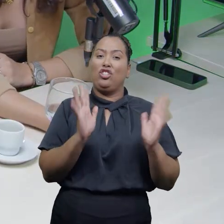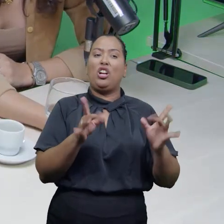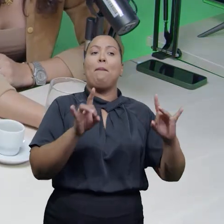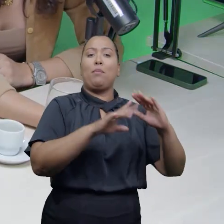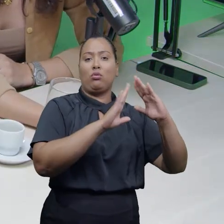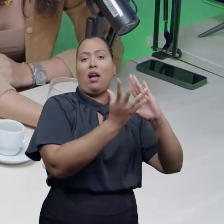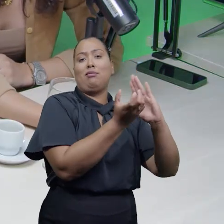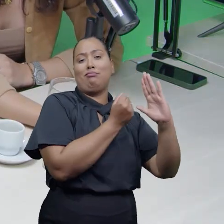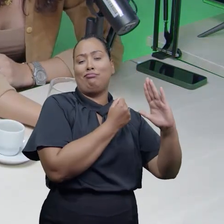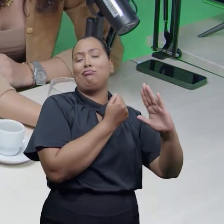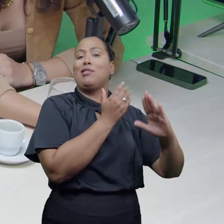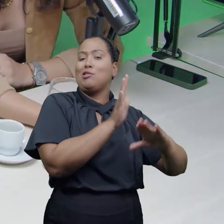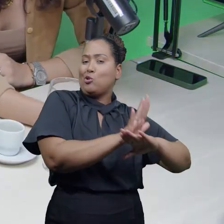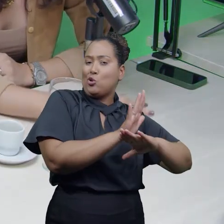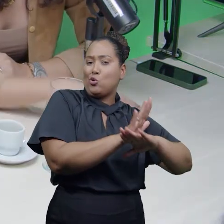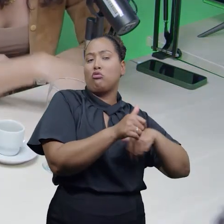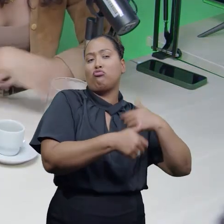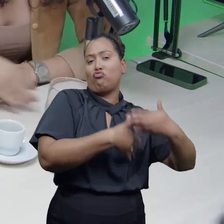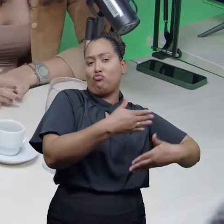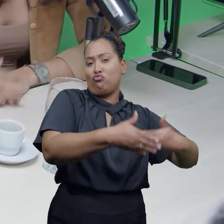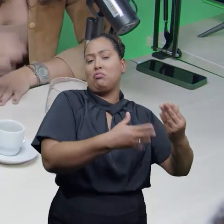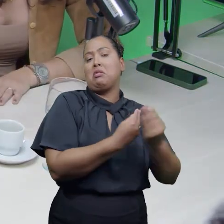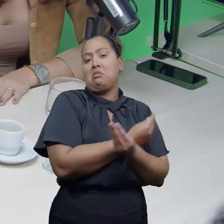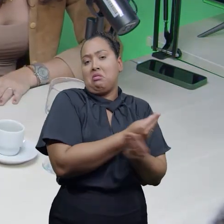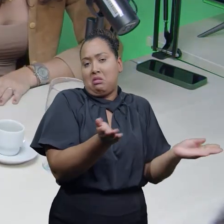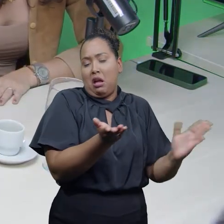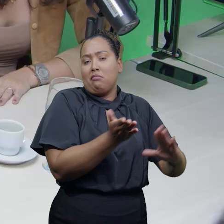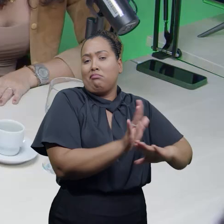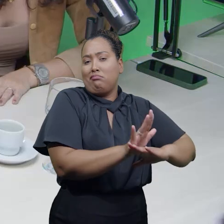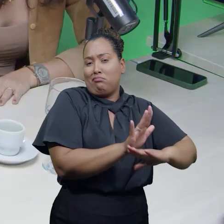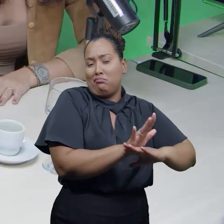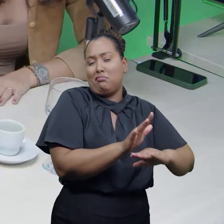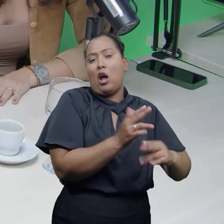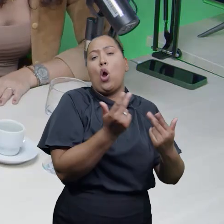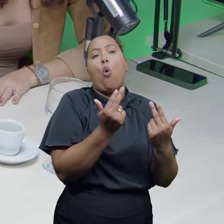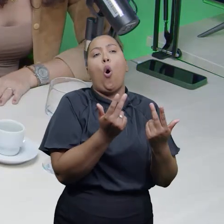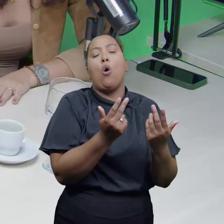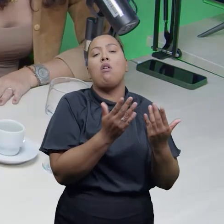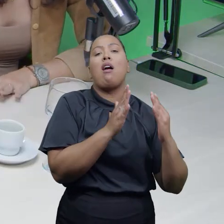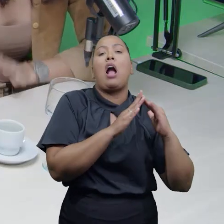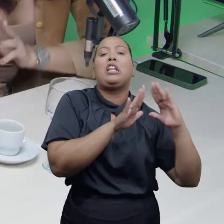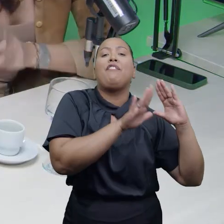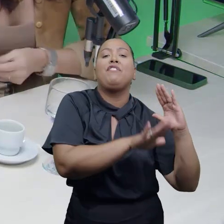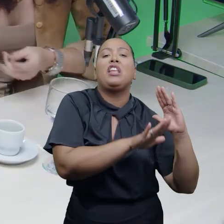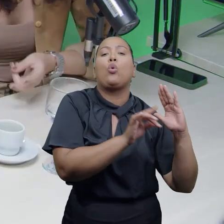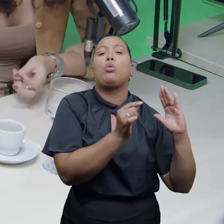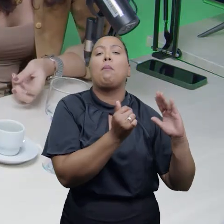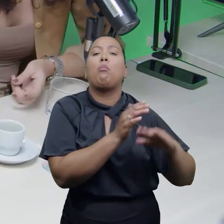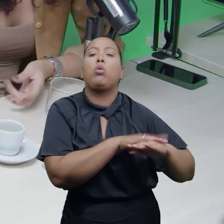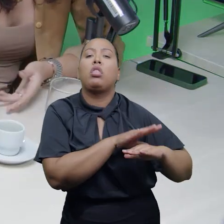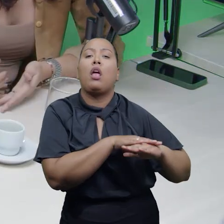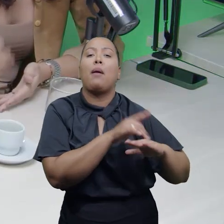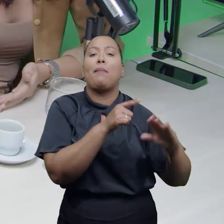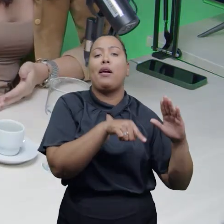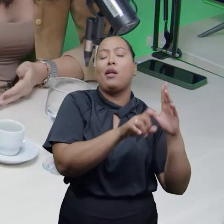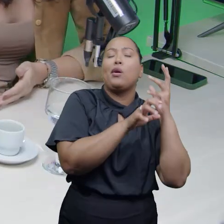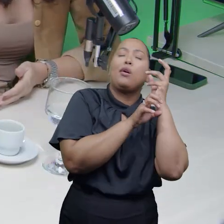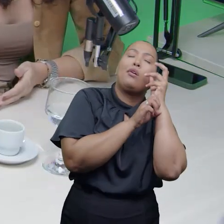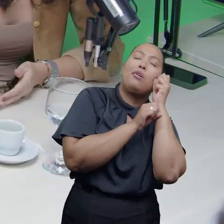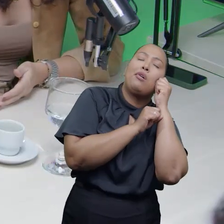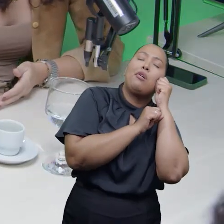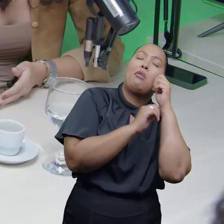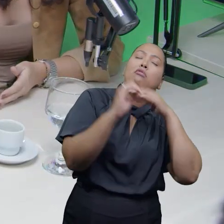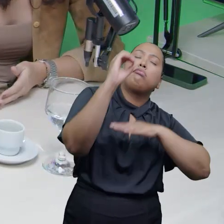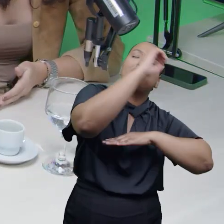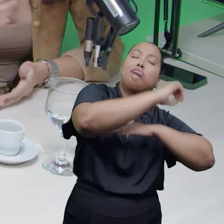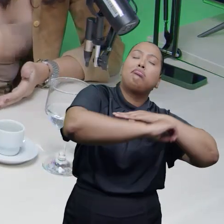que de complementar a casa de acolhida, né? A casa de acolhida vai funcionar ali como espaço para moradia, entre aspas, né, para que elas